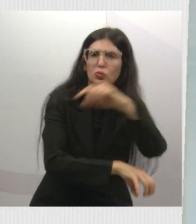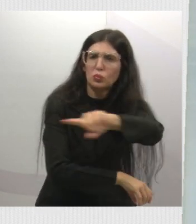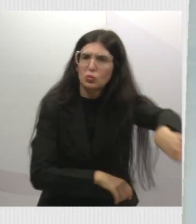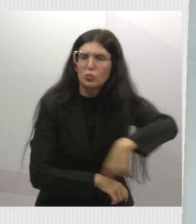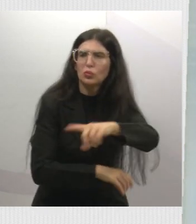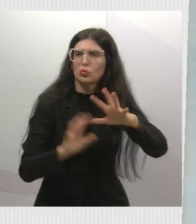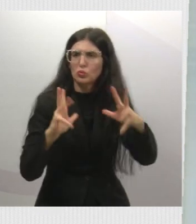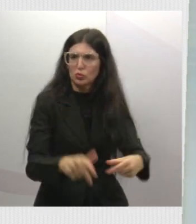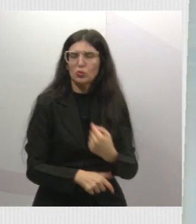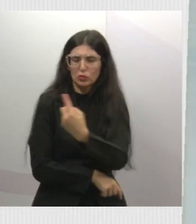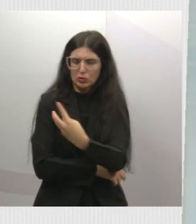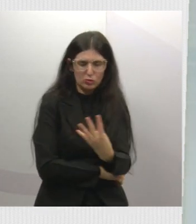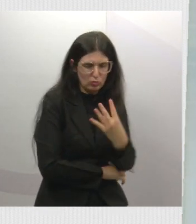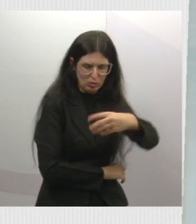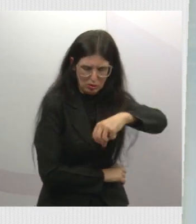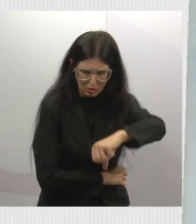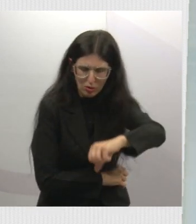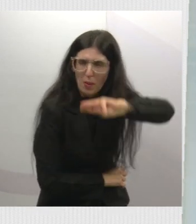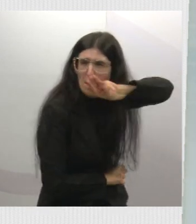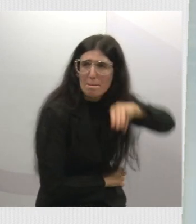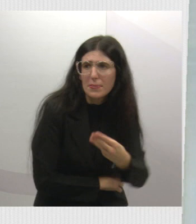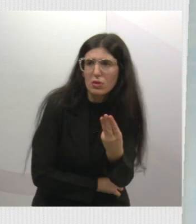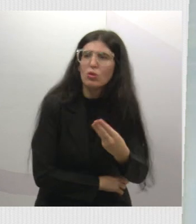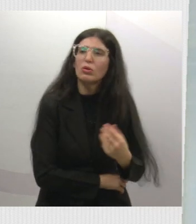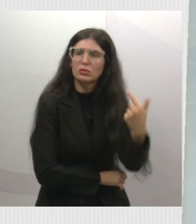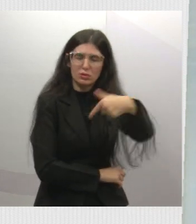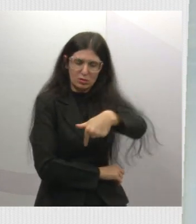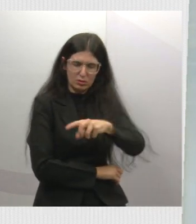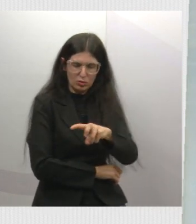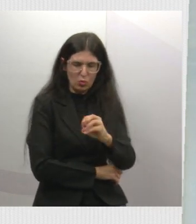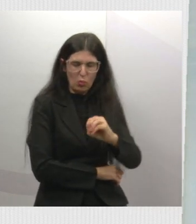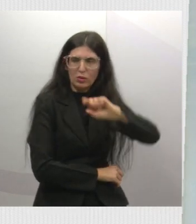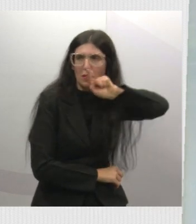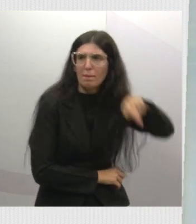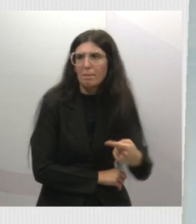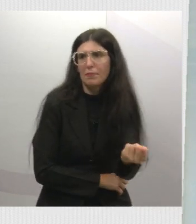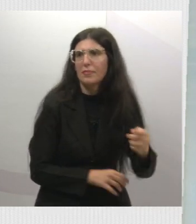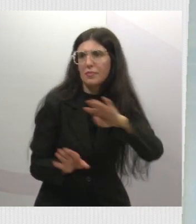149.750.000 e liquidar até o primeiro quadrimestre